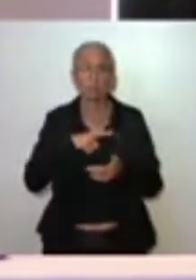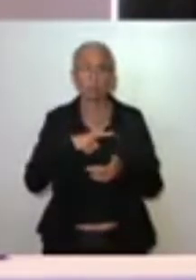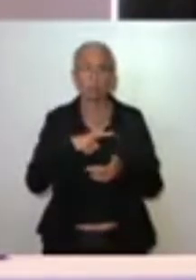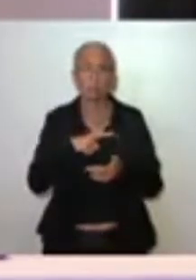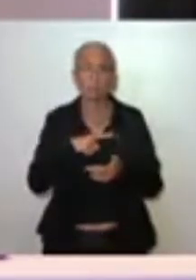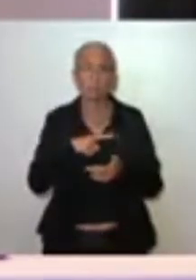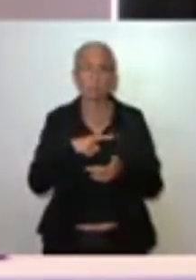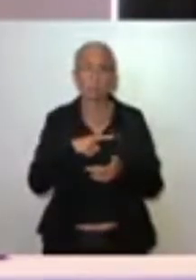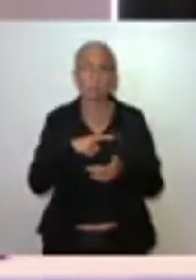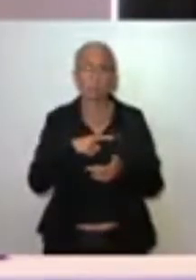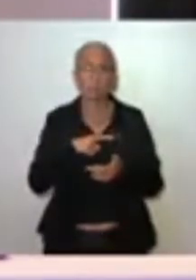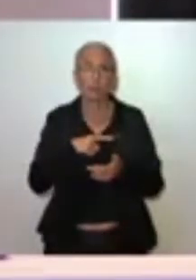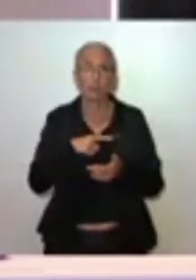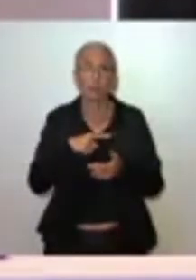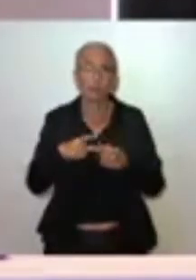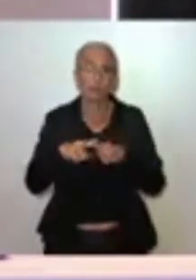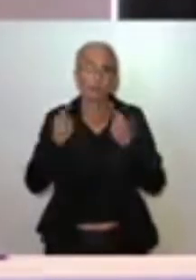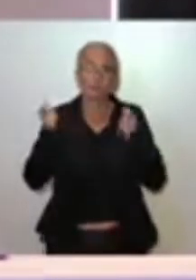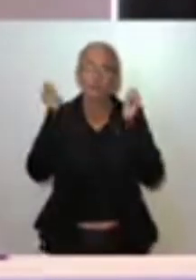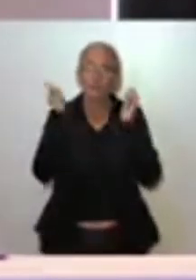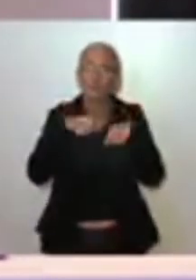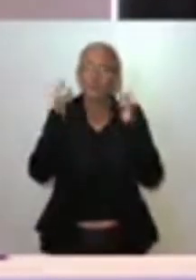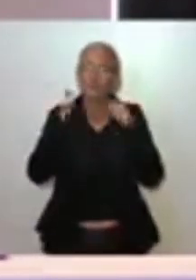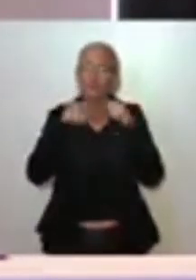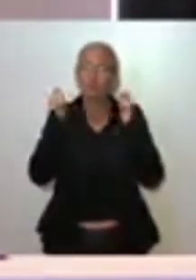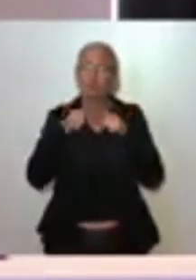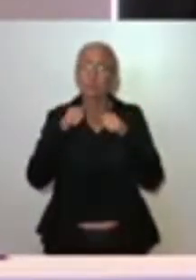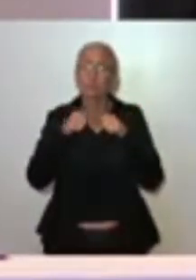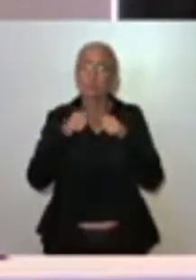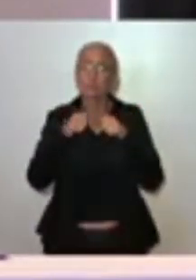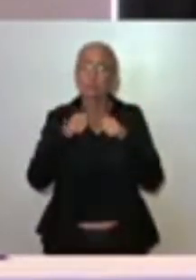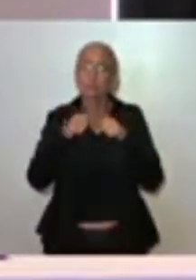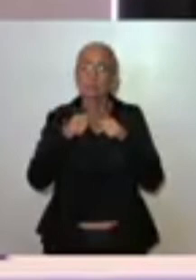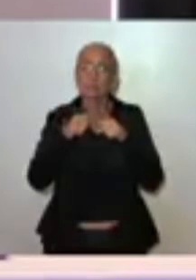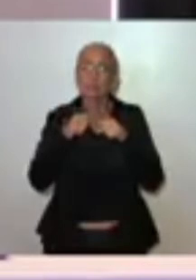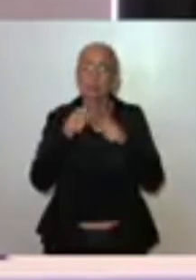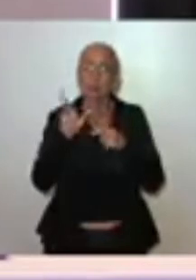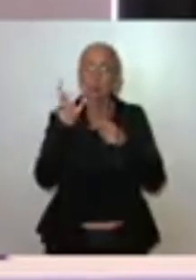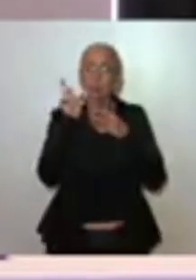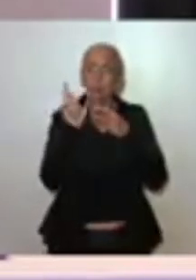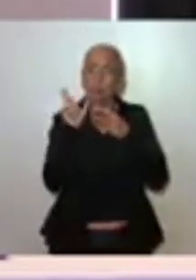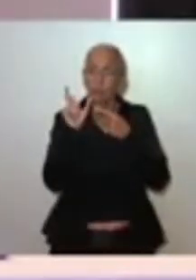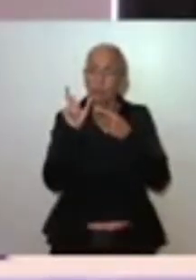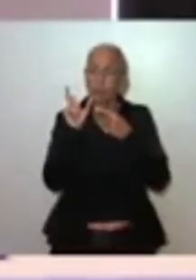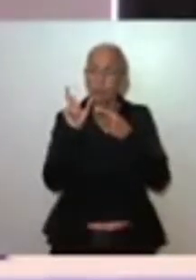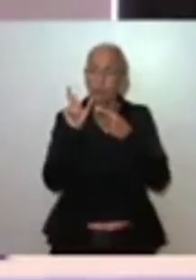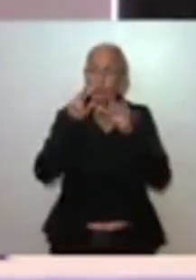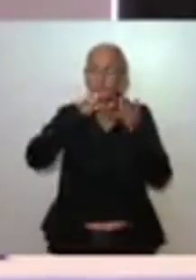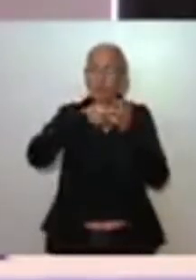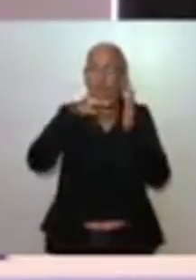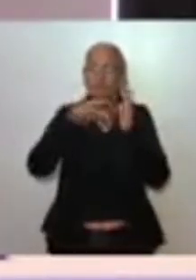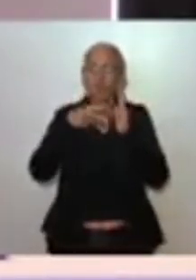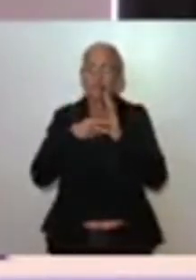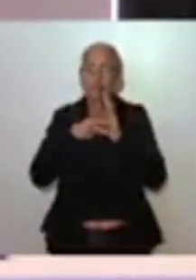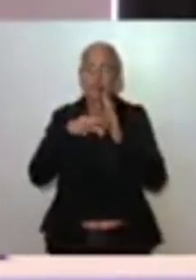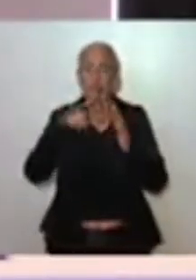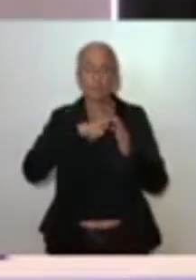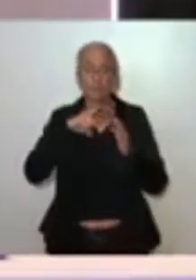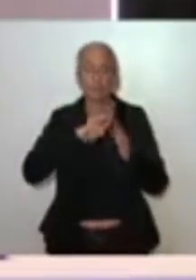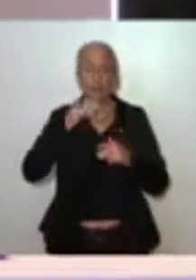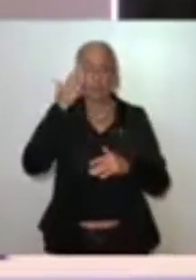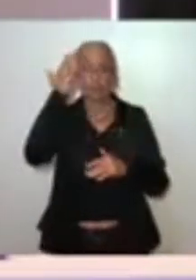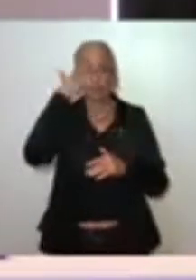prova portanto é preciso que as palavras voltem a ter sentido se alguém tiver prova